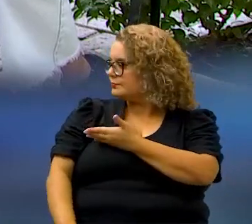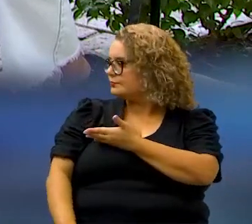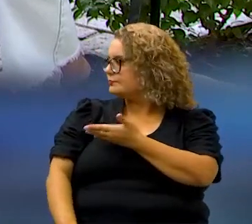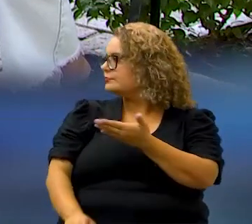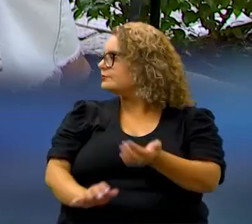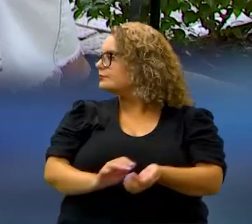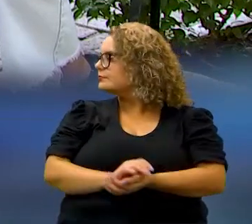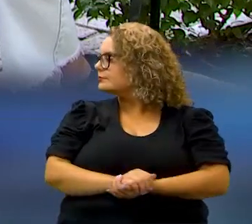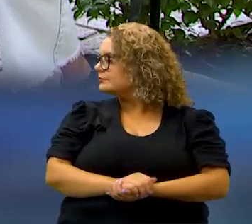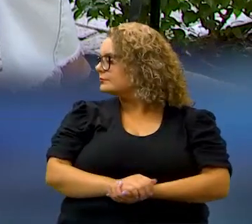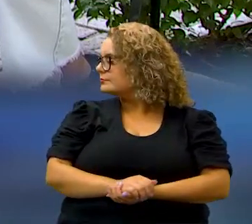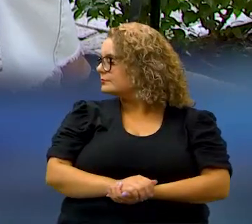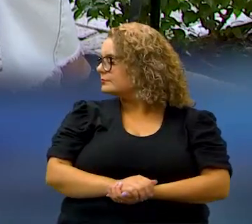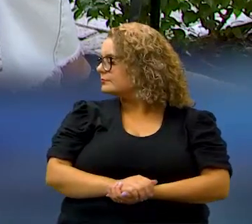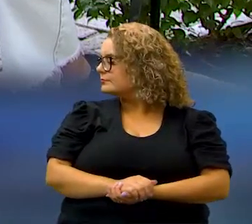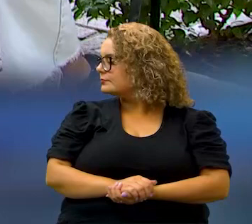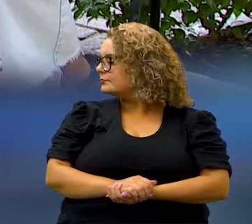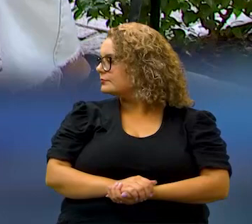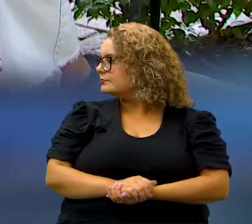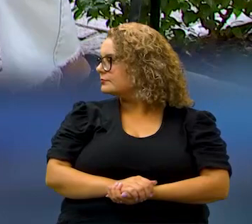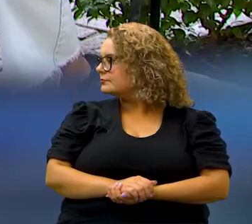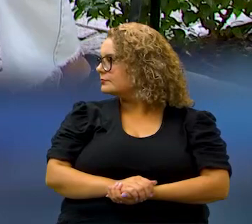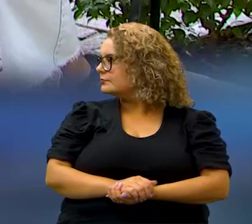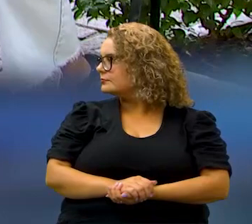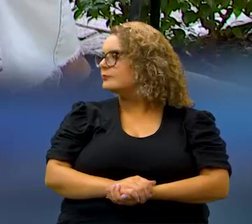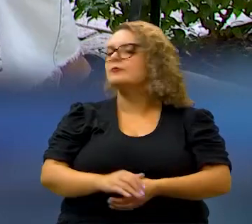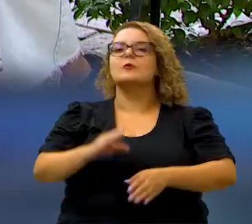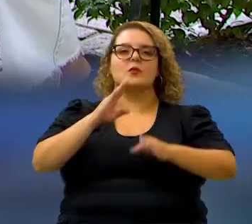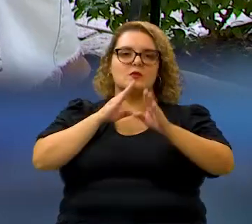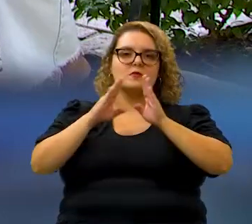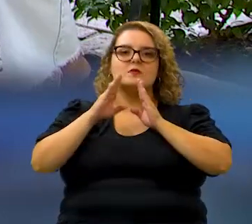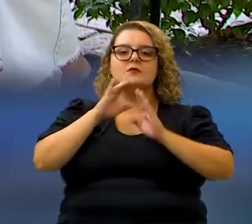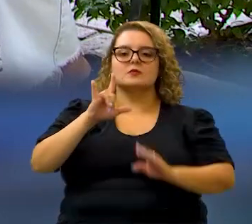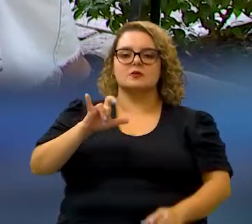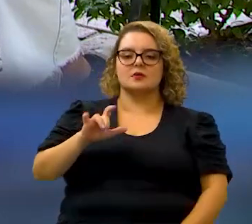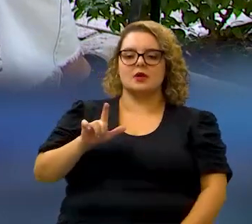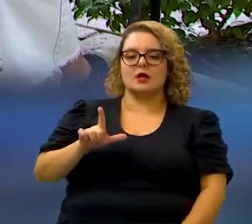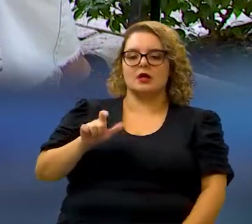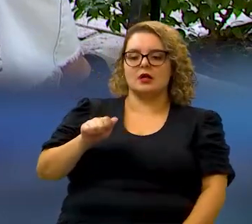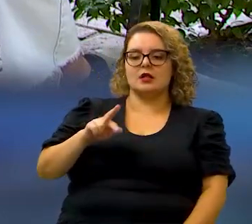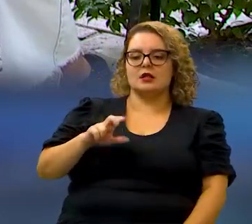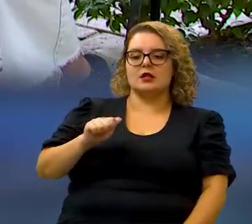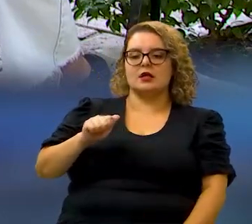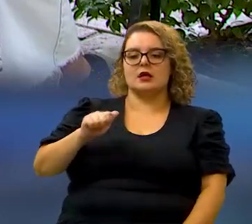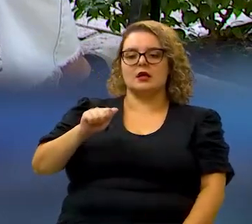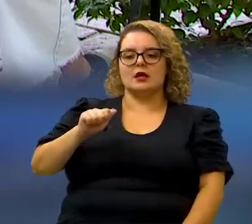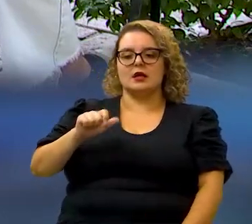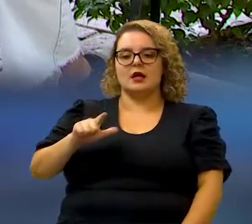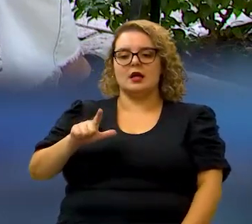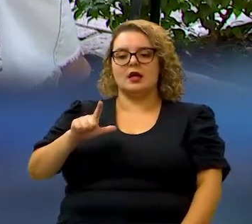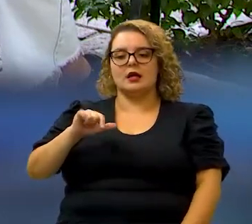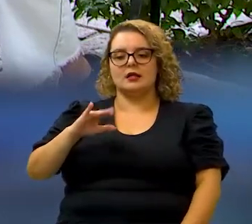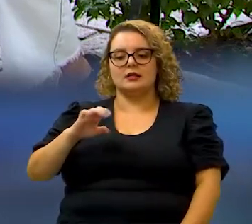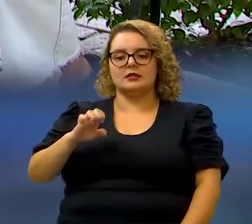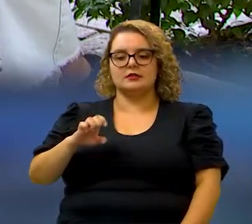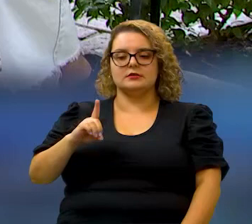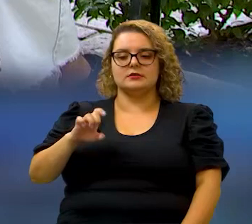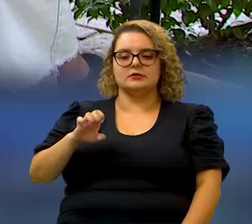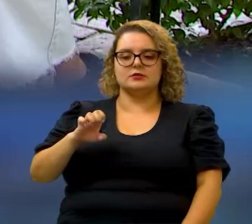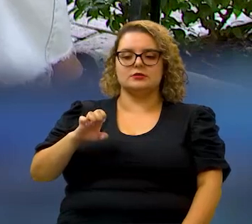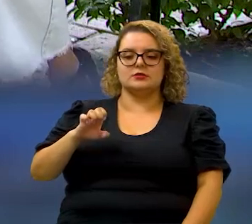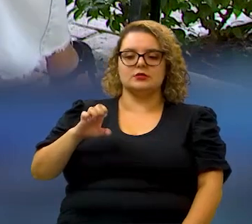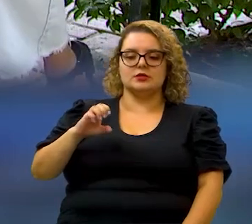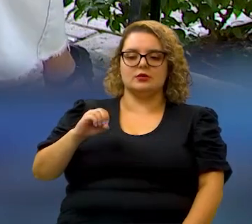gente colocar aqui no GC? É o Lar Alice de Oliveira, né? Tanto o Facebook quanto o Instagram. Lar Alice de Oliveira, e